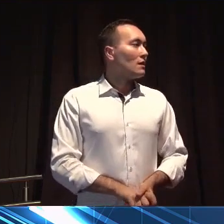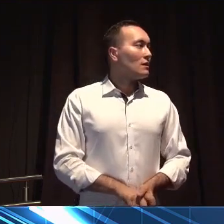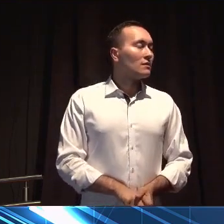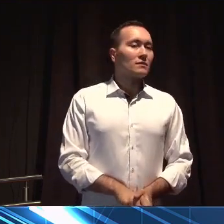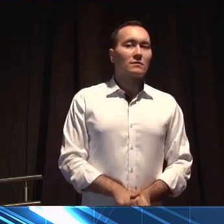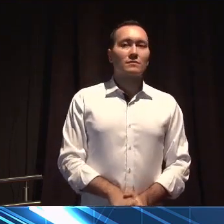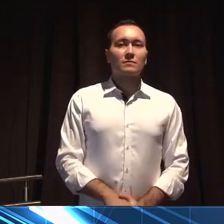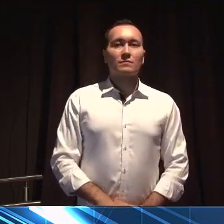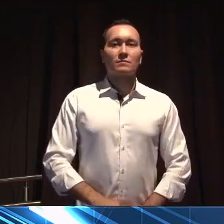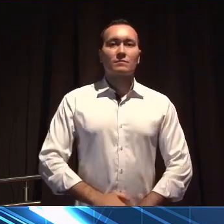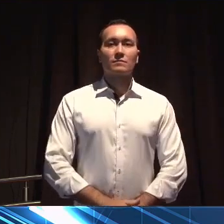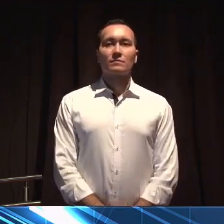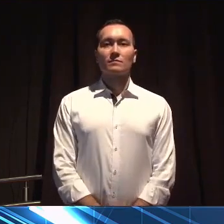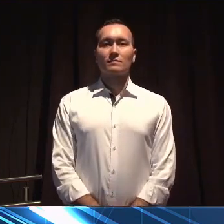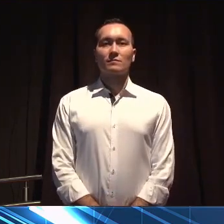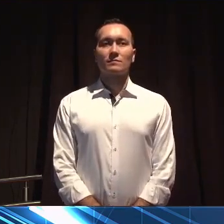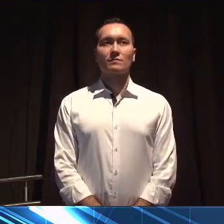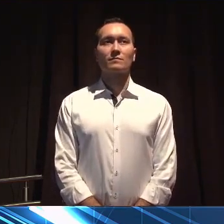Clique.